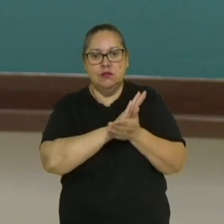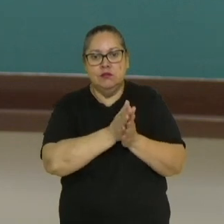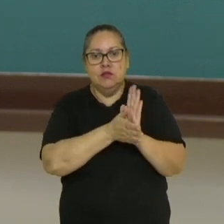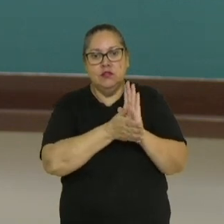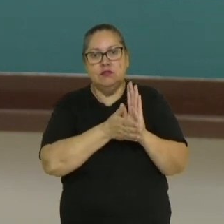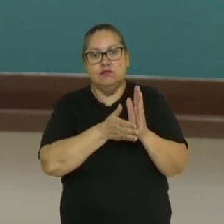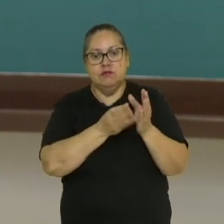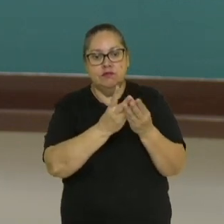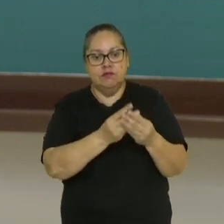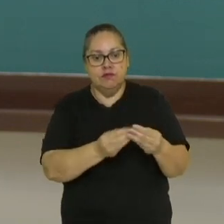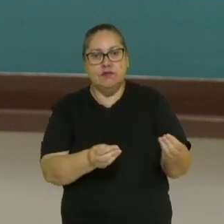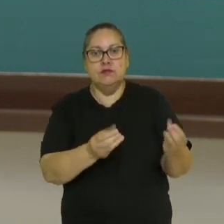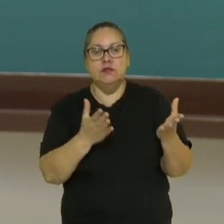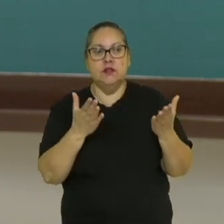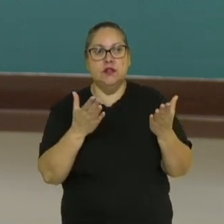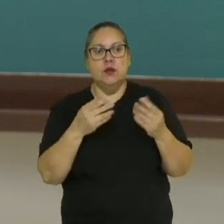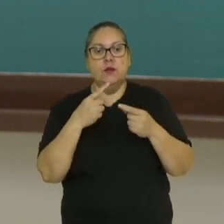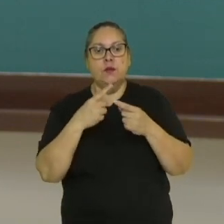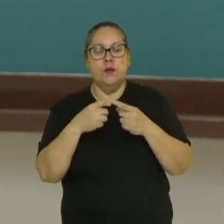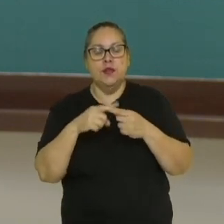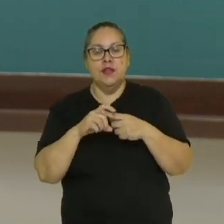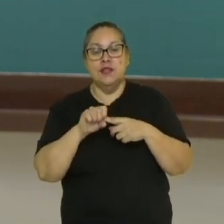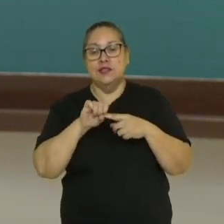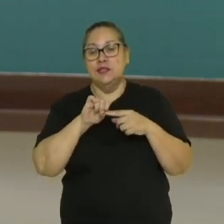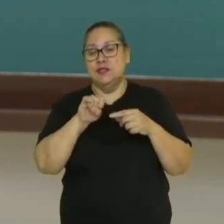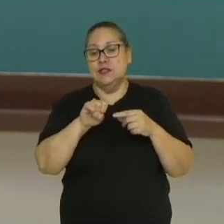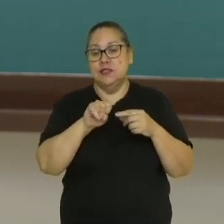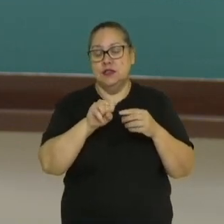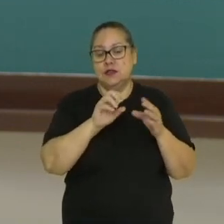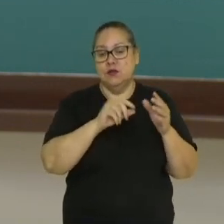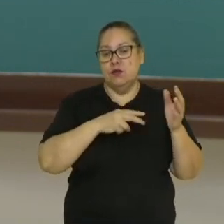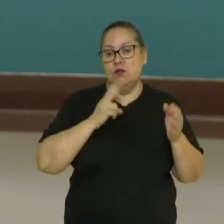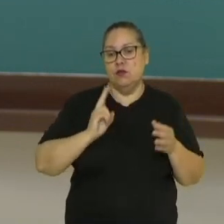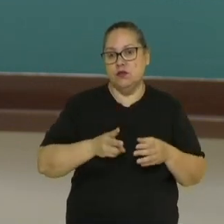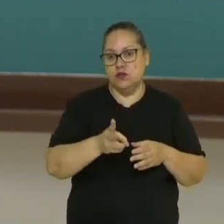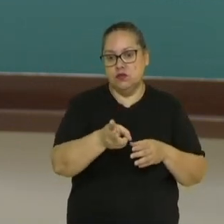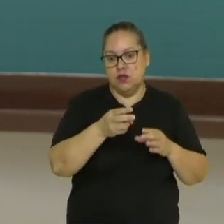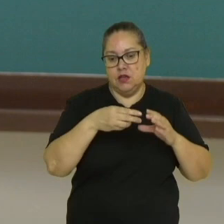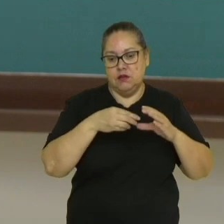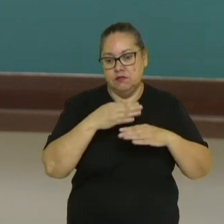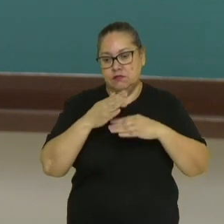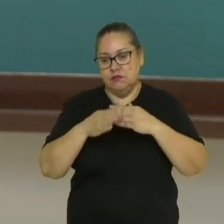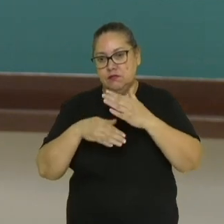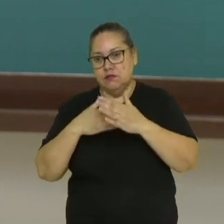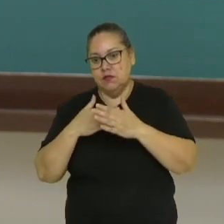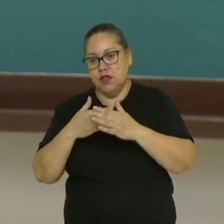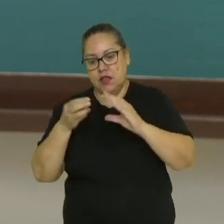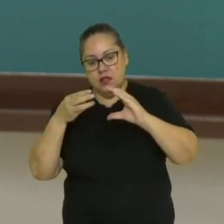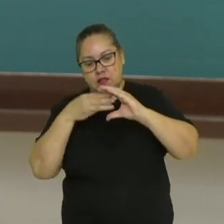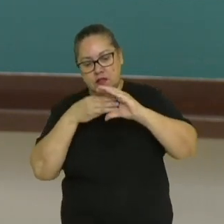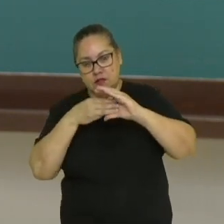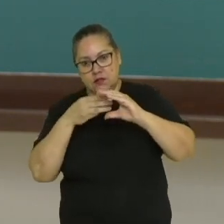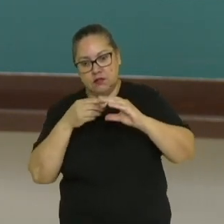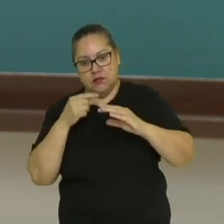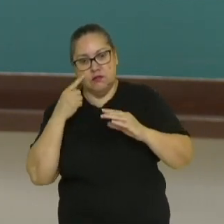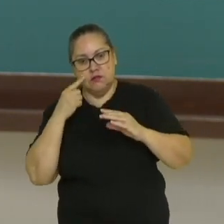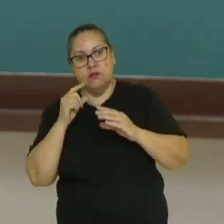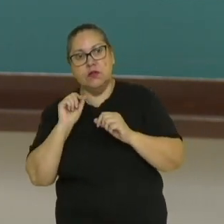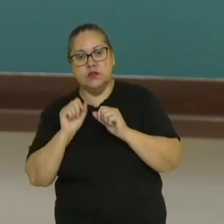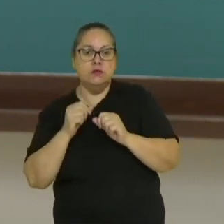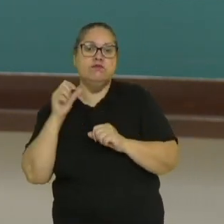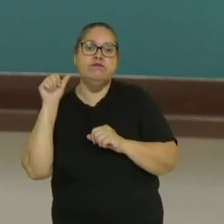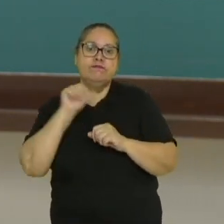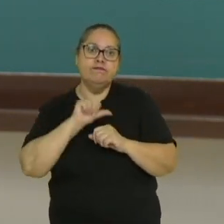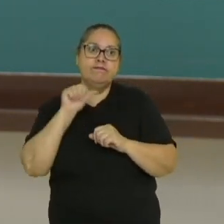se destruir. Por quê? Porque se ela continuar e amadurecer, aquela recombinação pode ser